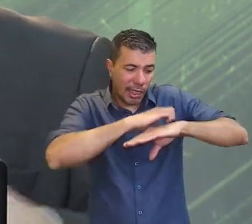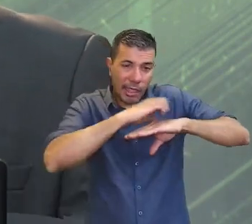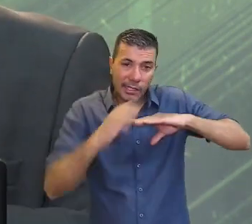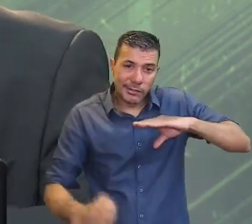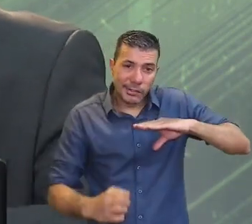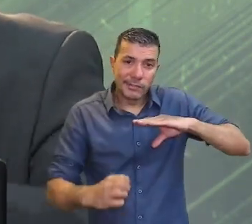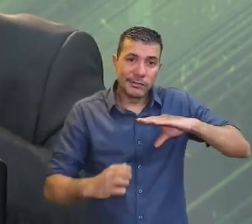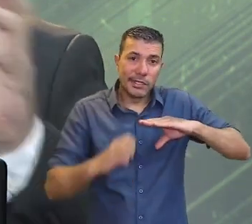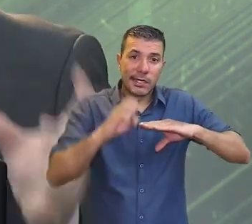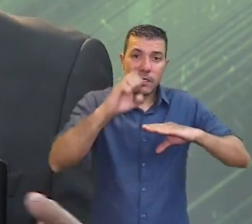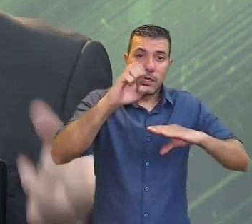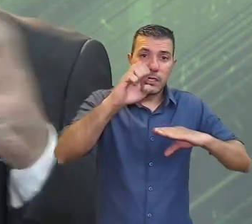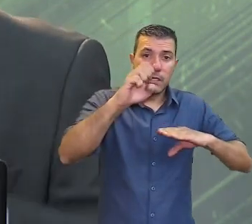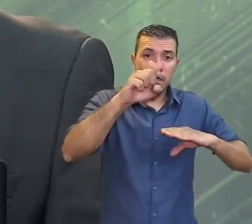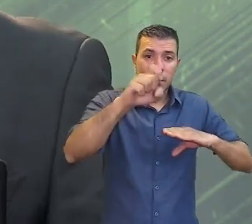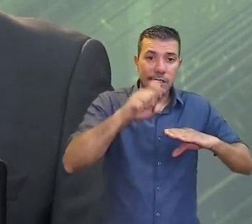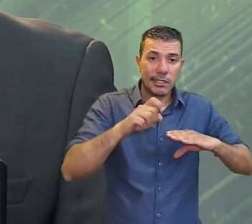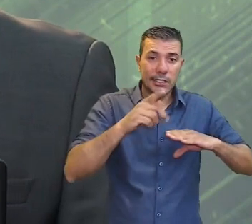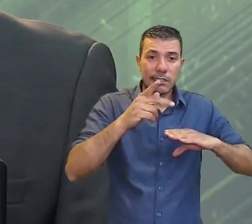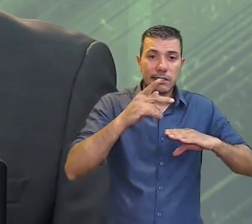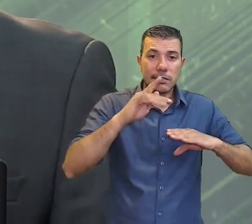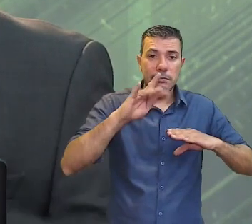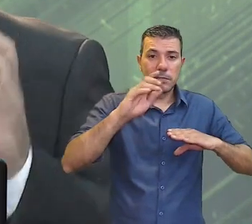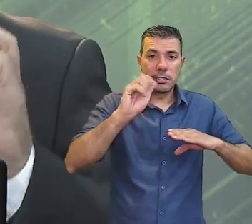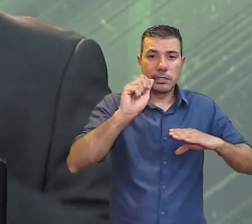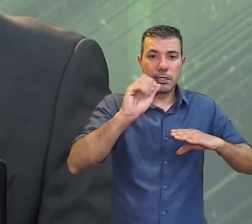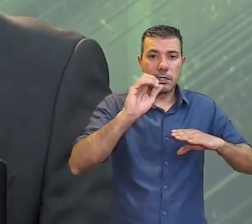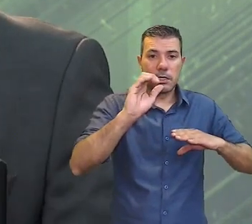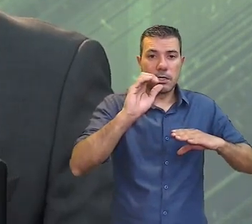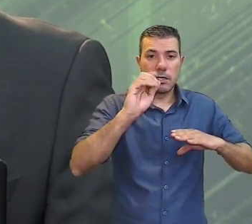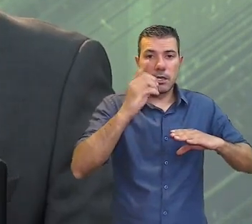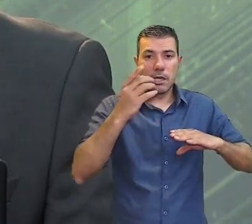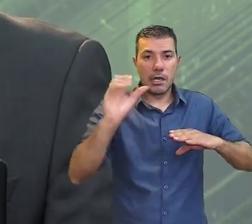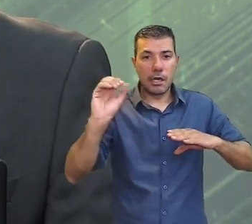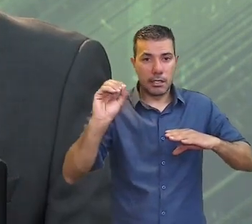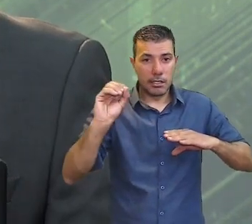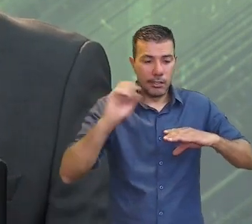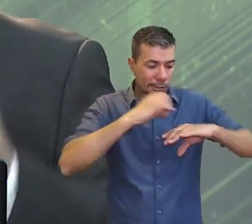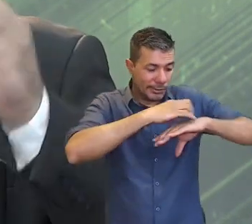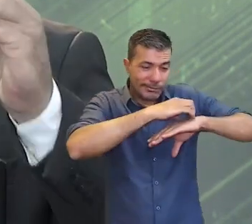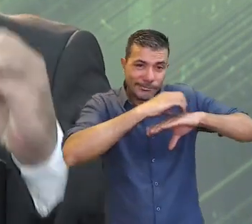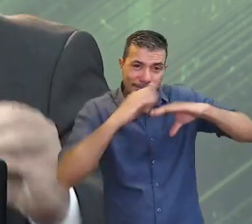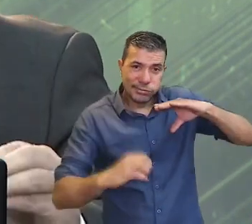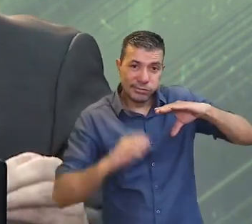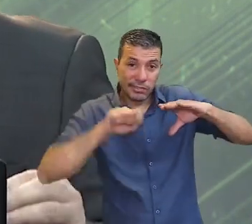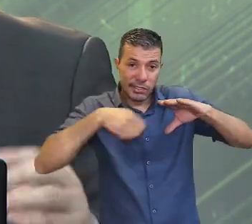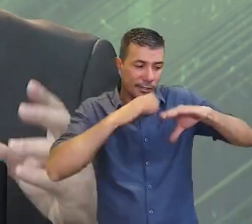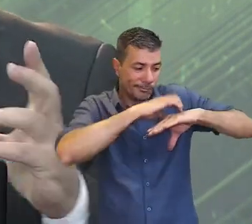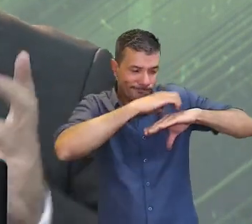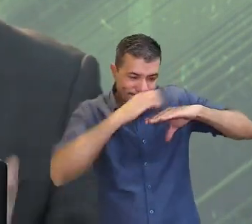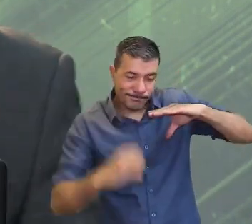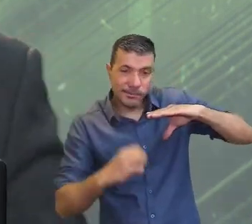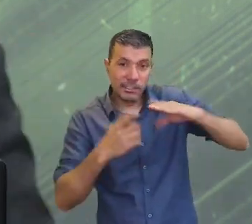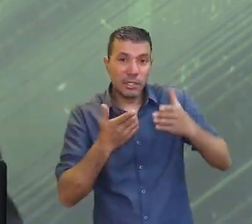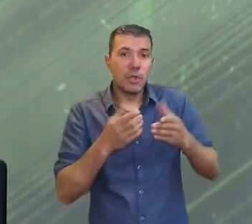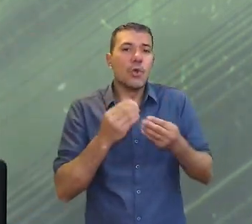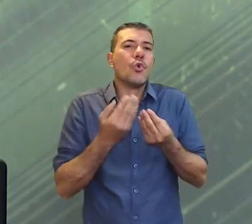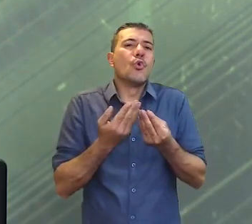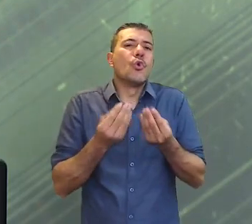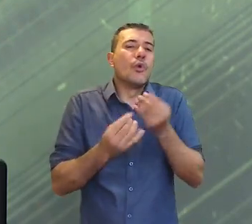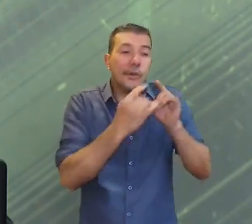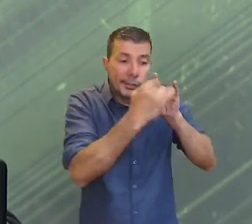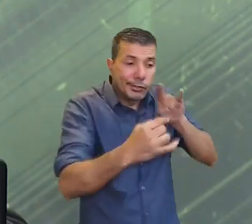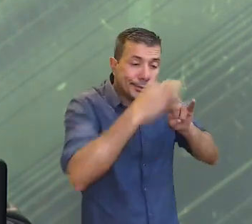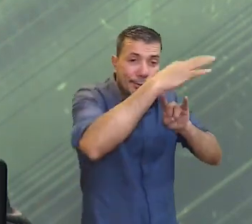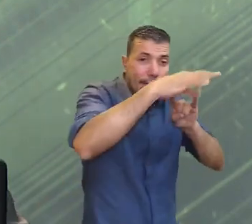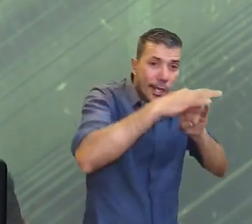e nós vamos entender por que esse santuário ele precisava de purificação. E por que isso acontecia no santuário terrestre?